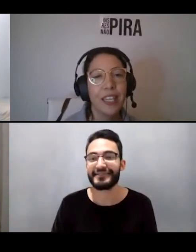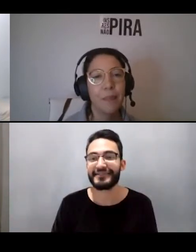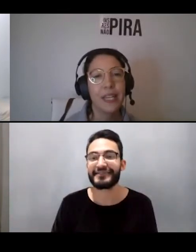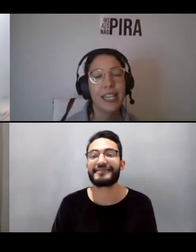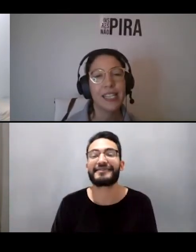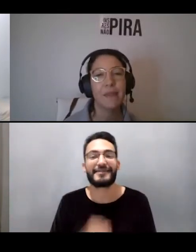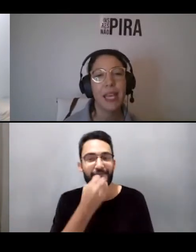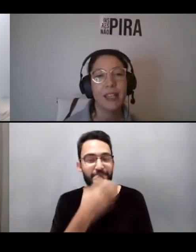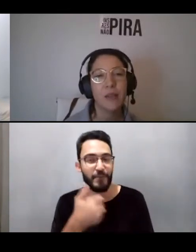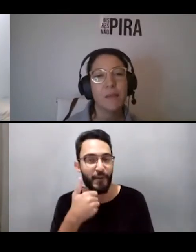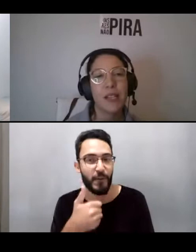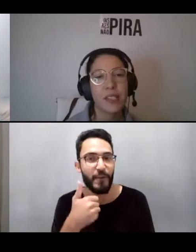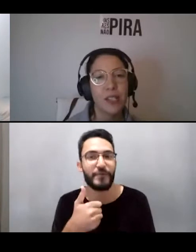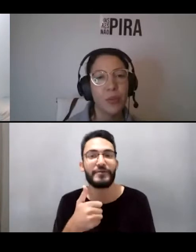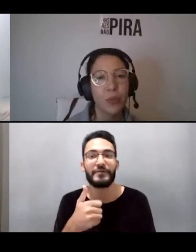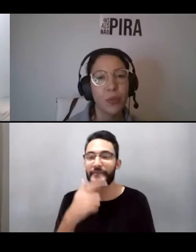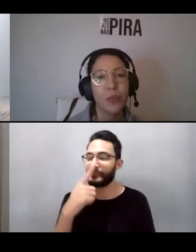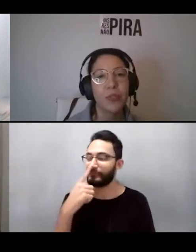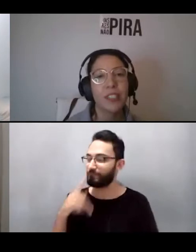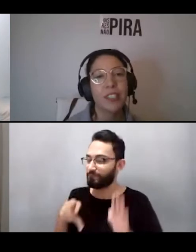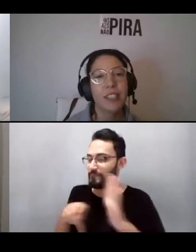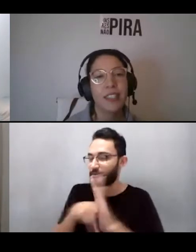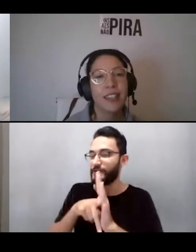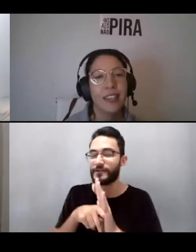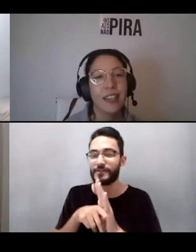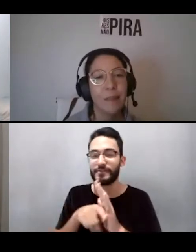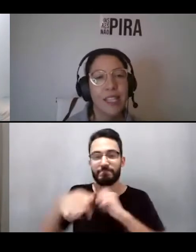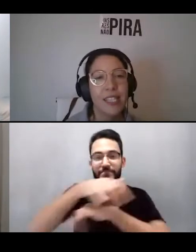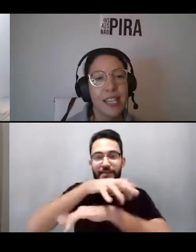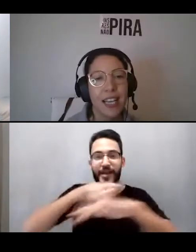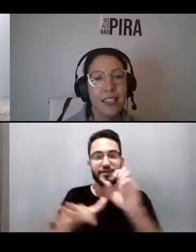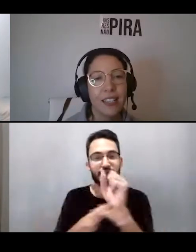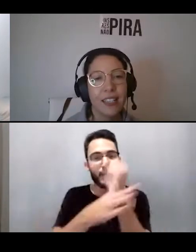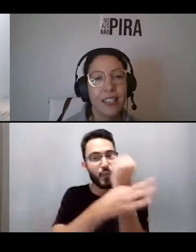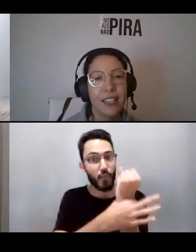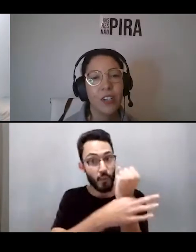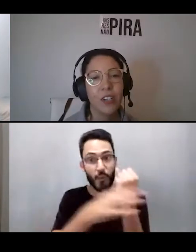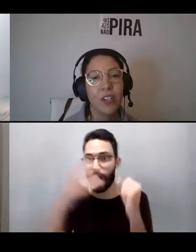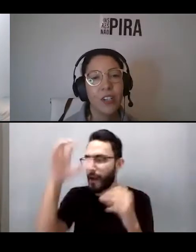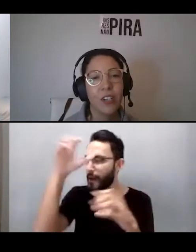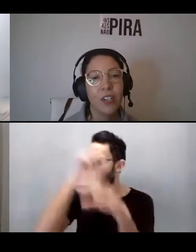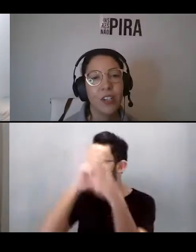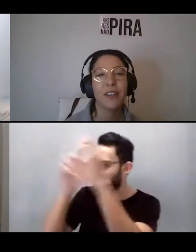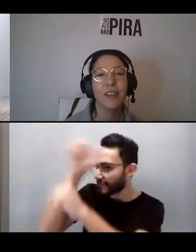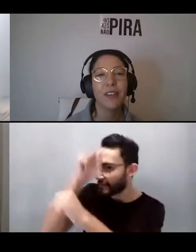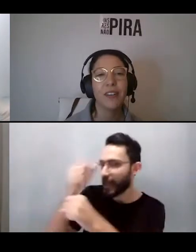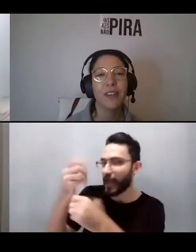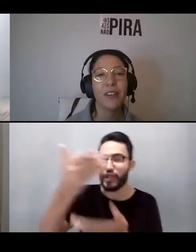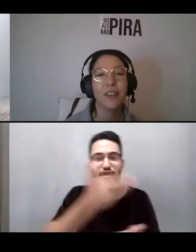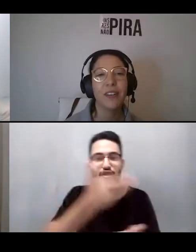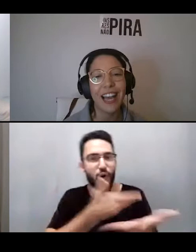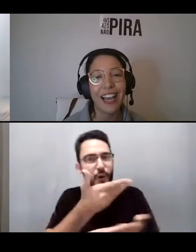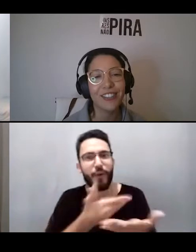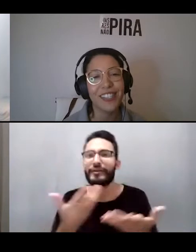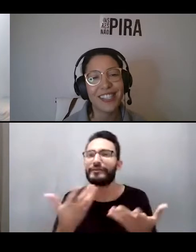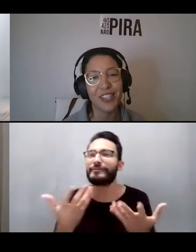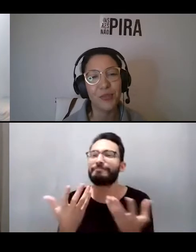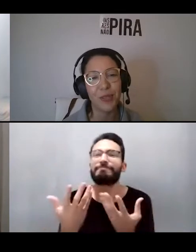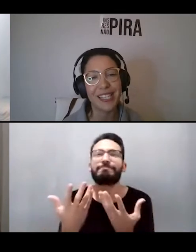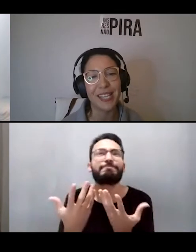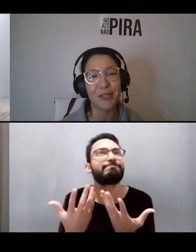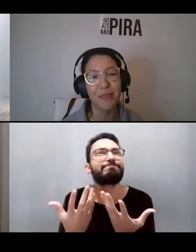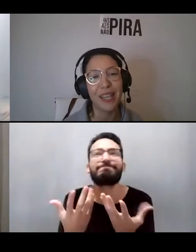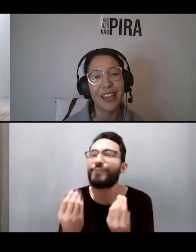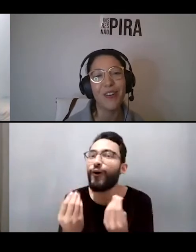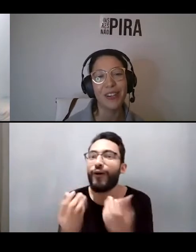Boa. Pertencimento, espaço seguro, aprendizado, troca. É muito comunidade,